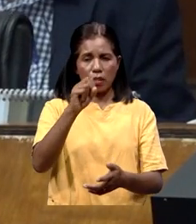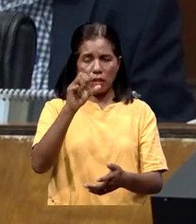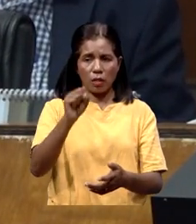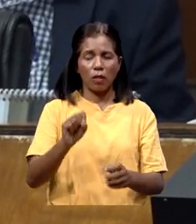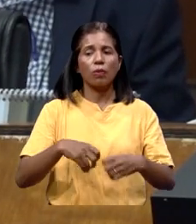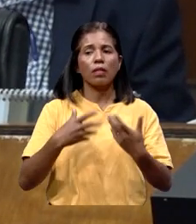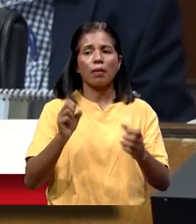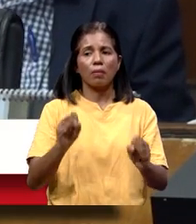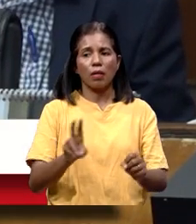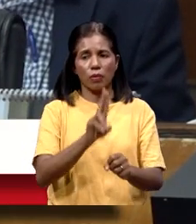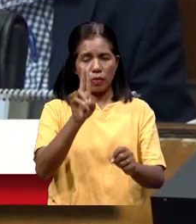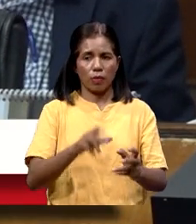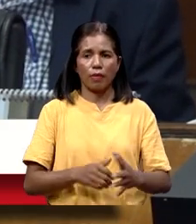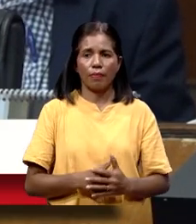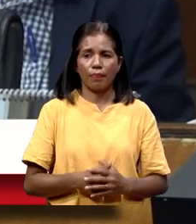usa,